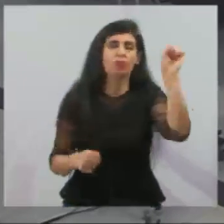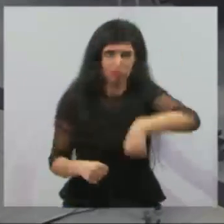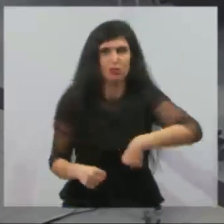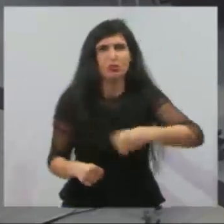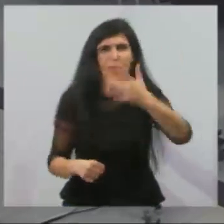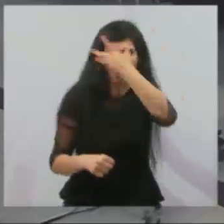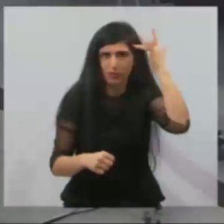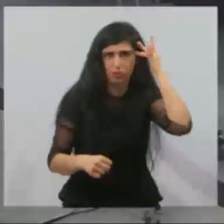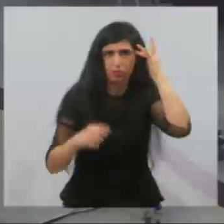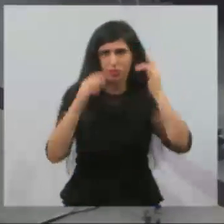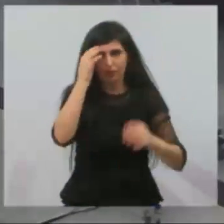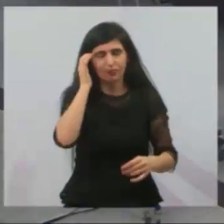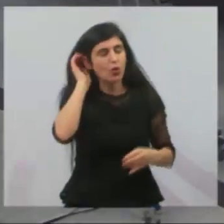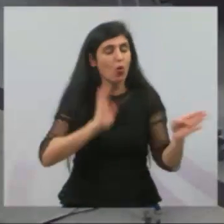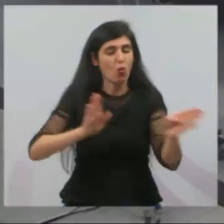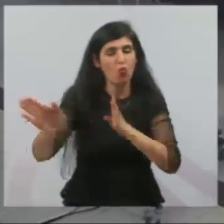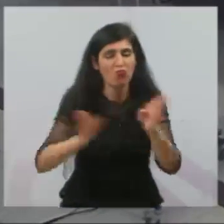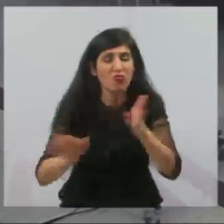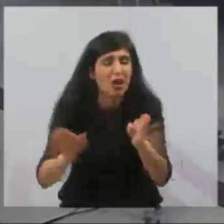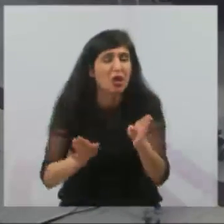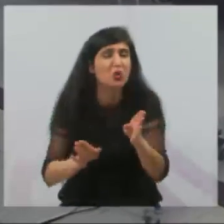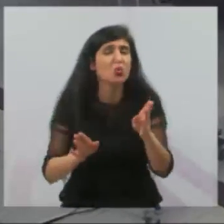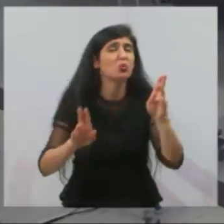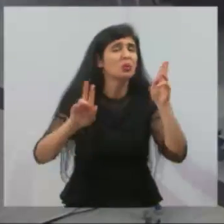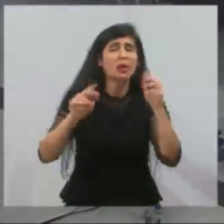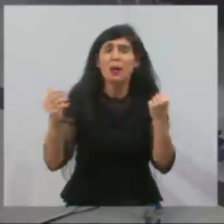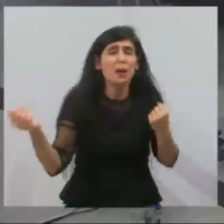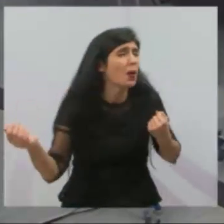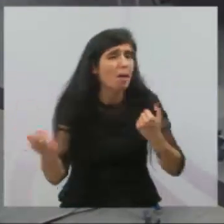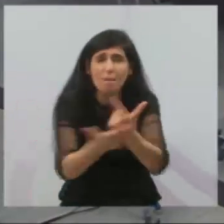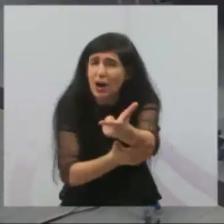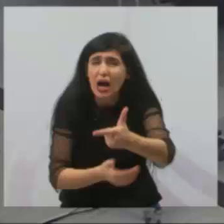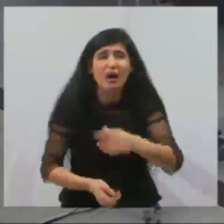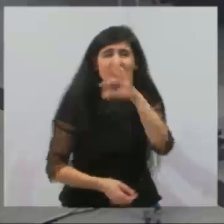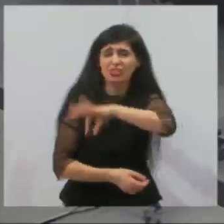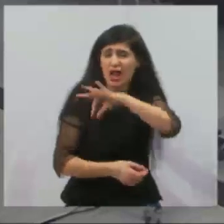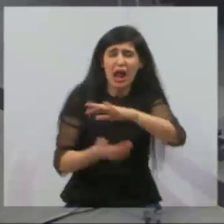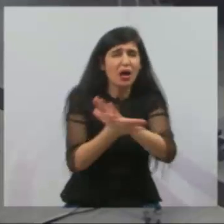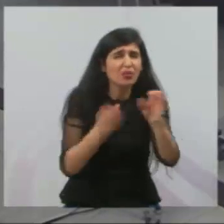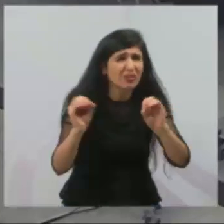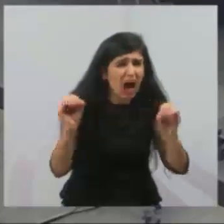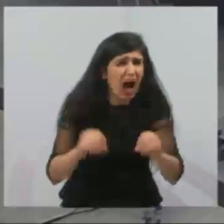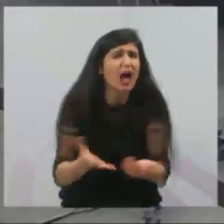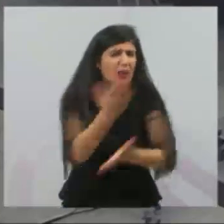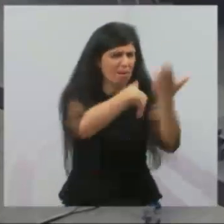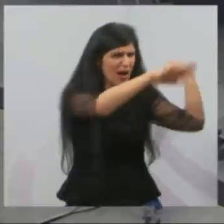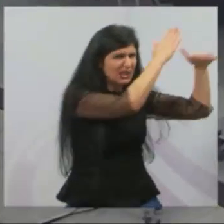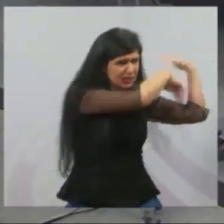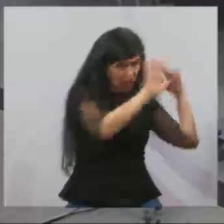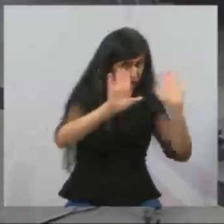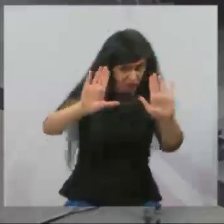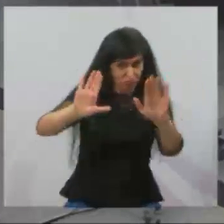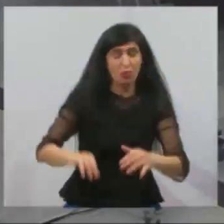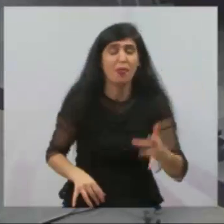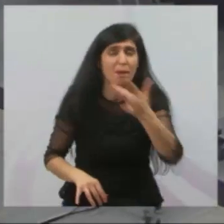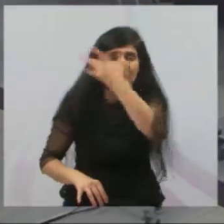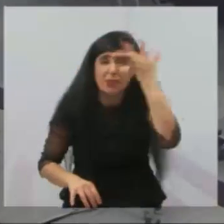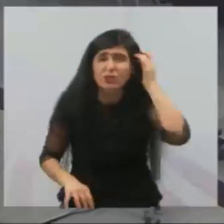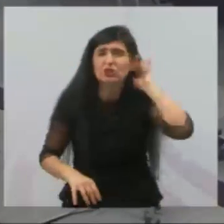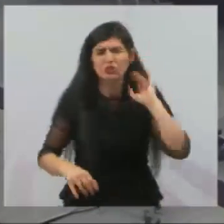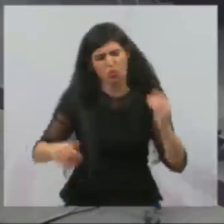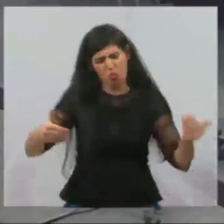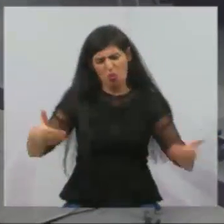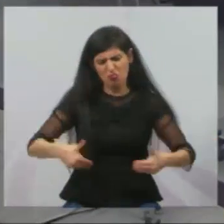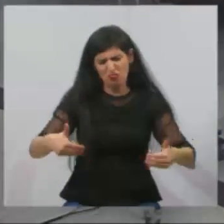pagava salário na cidade de Jacareí, que deixou os servidores sem receber 13º, que deixou o servidor passando fome,